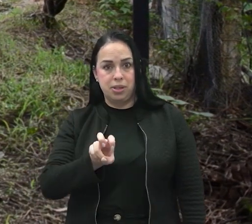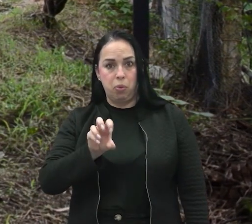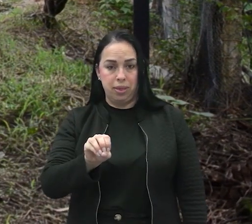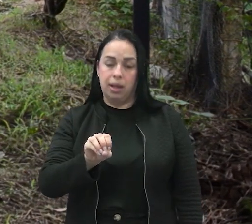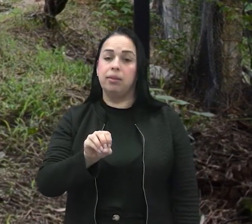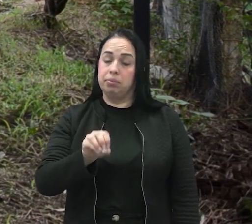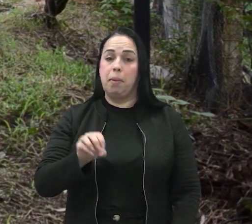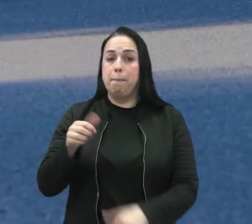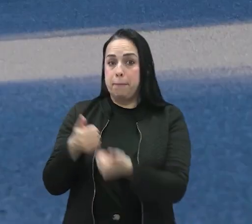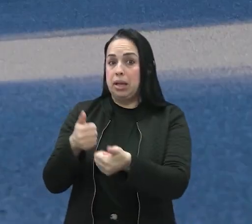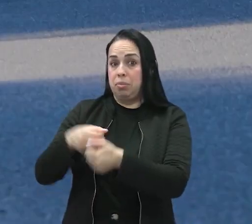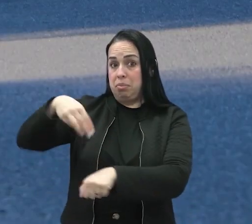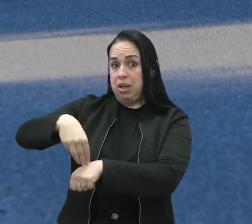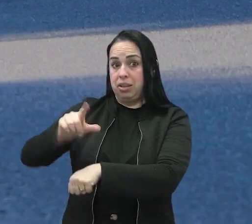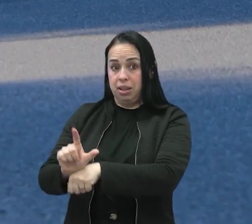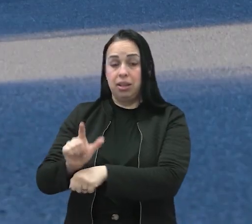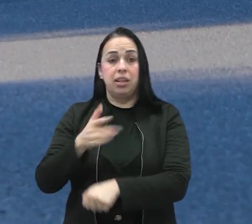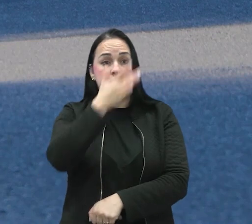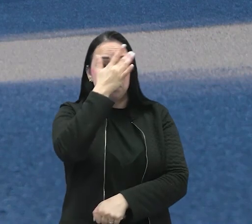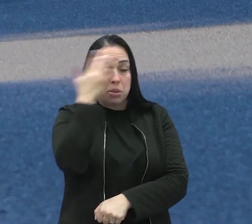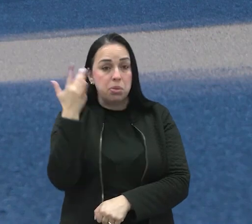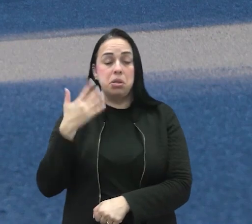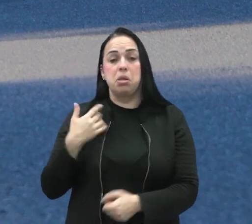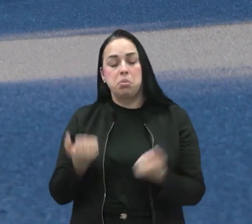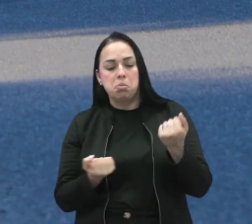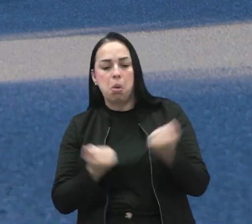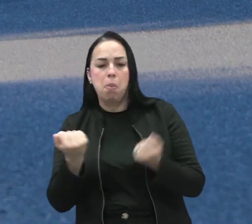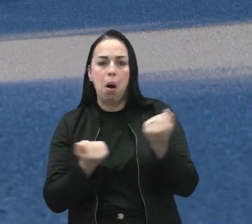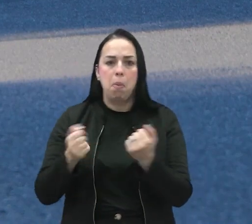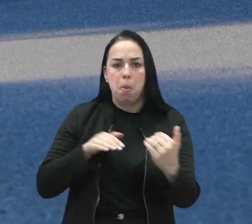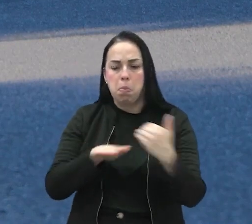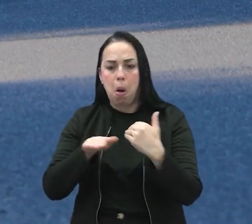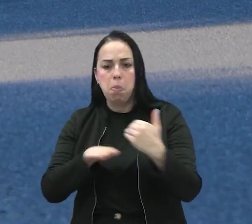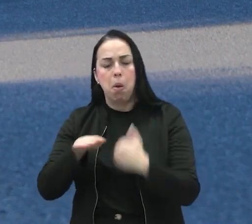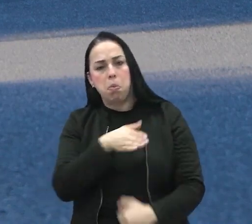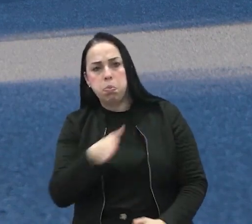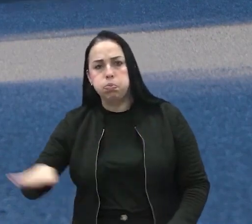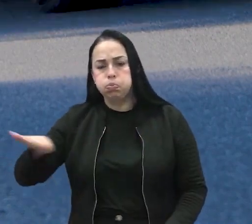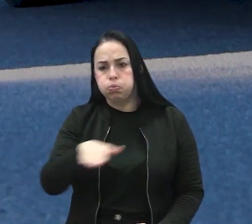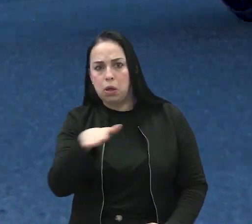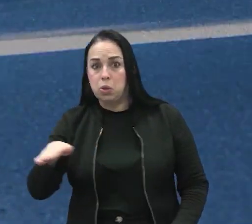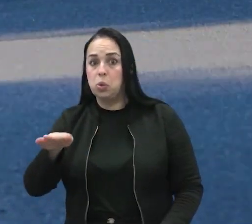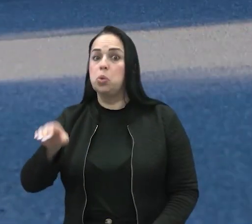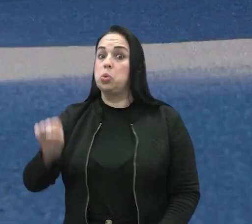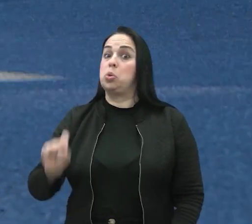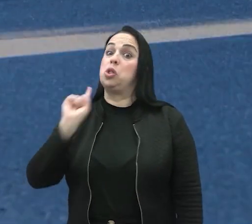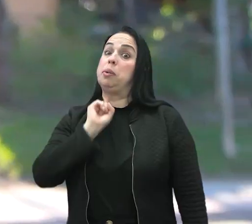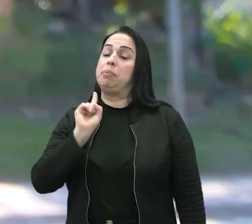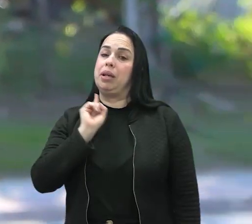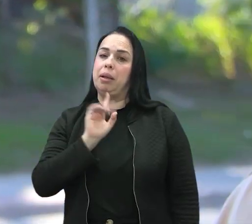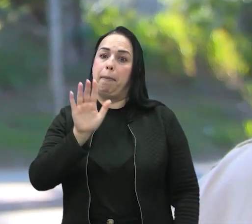Rodovia Monteiro Lobato, que os joseenses acessam parte da zona norte da cidade ou vão em direção ao sul de Minas